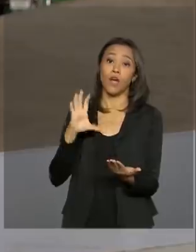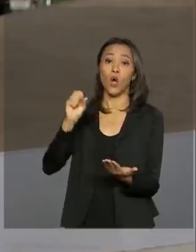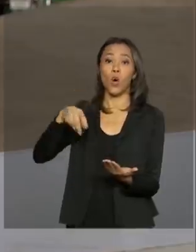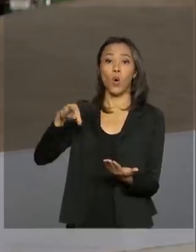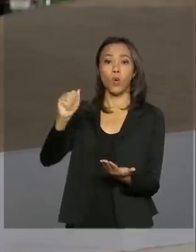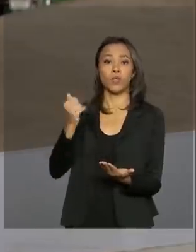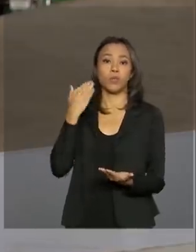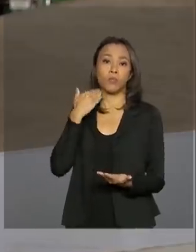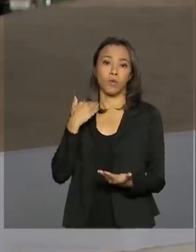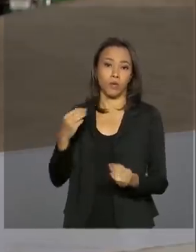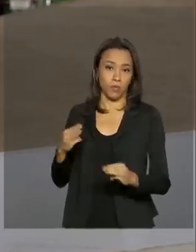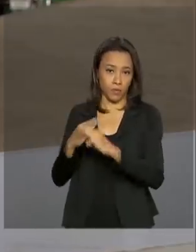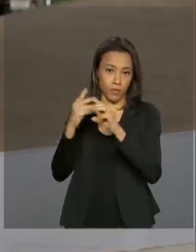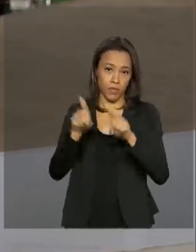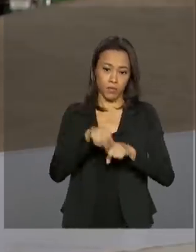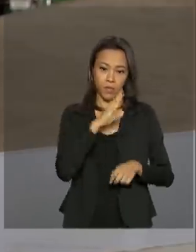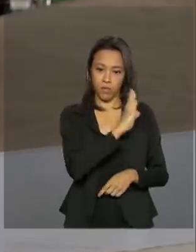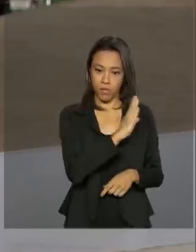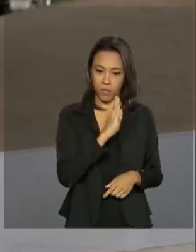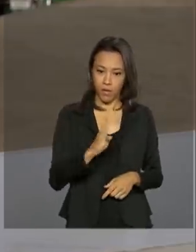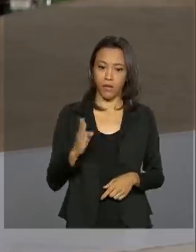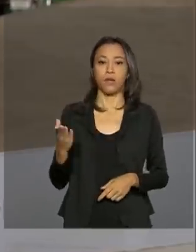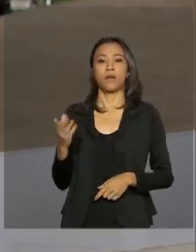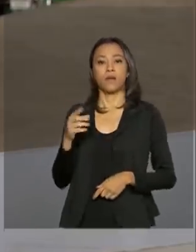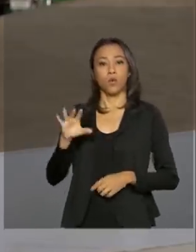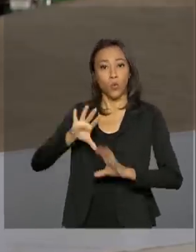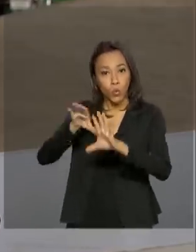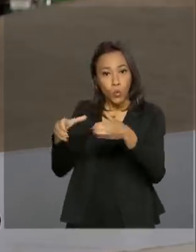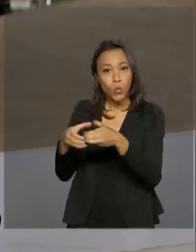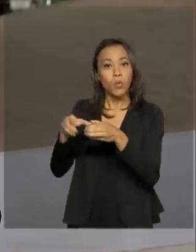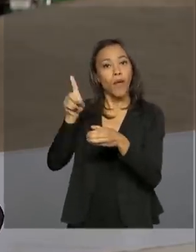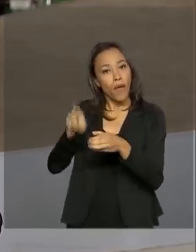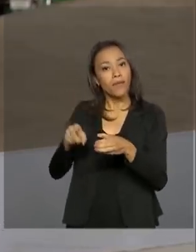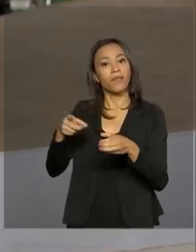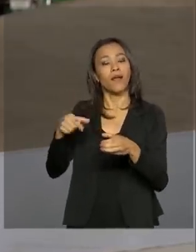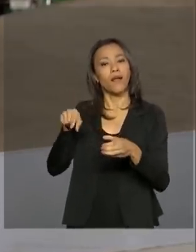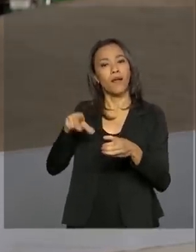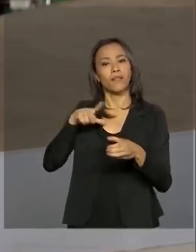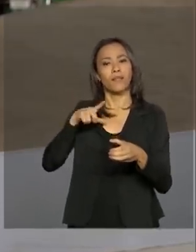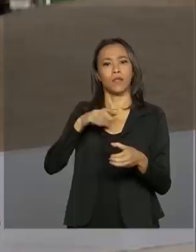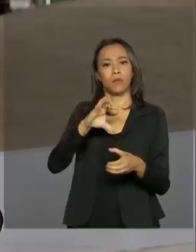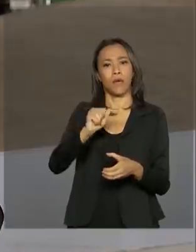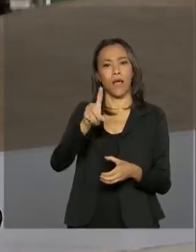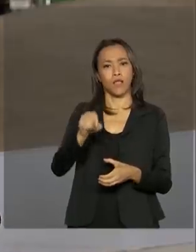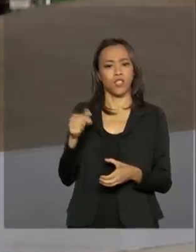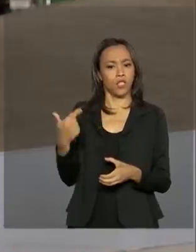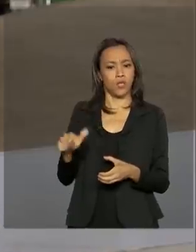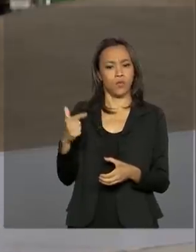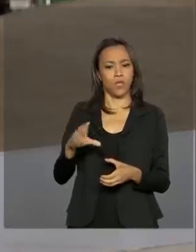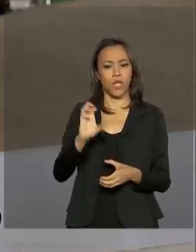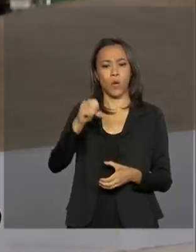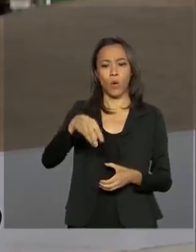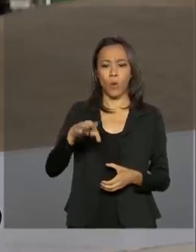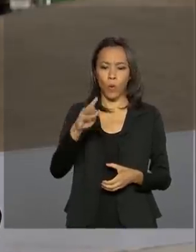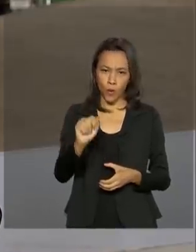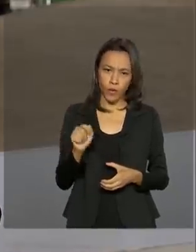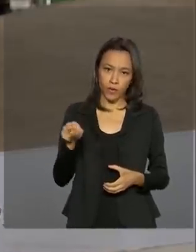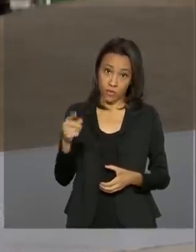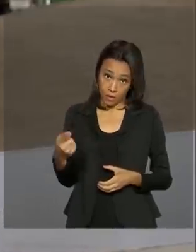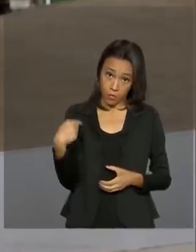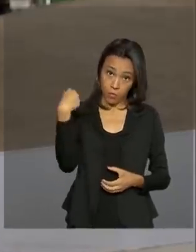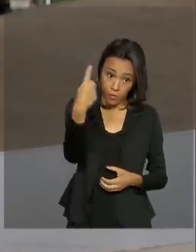do Brasil. O próximo grupo que deve receber é quem está no Cadastro Único e não tem conta nesses bancos. Essas pessoas devem receber na